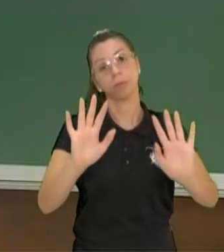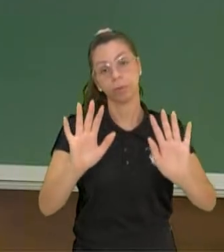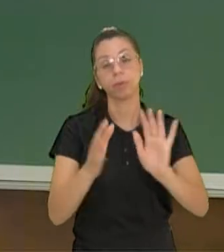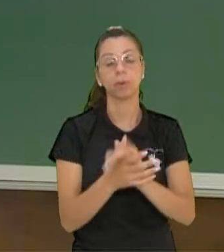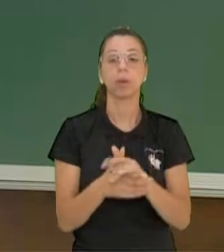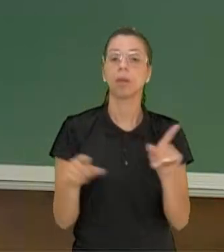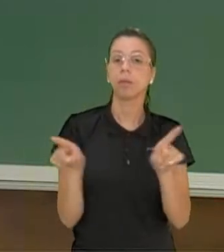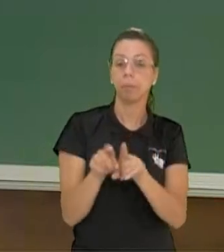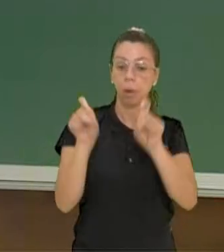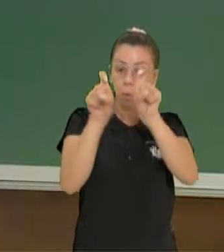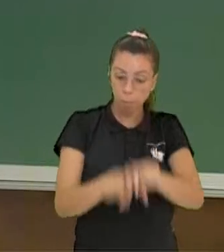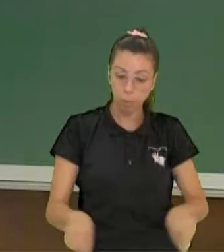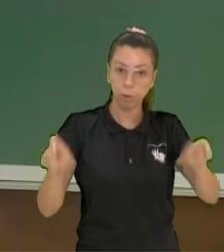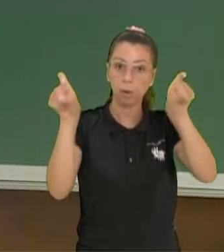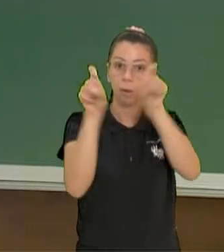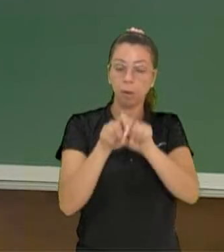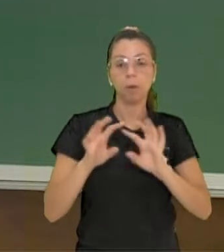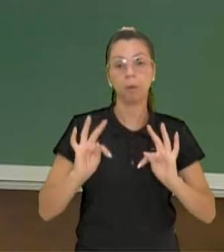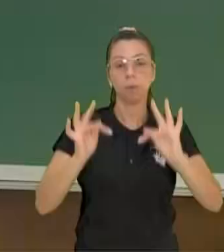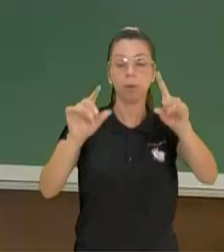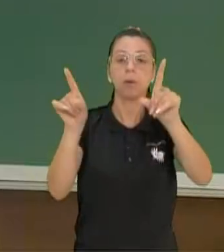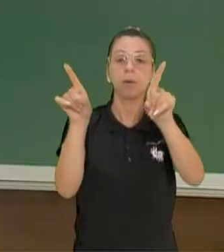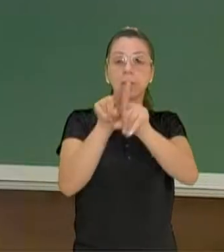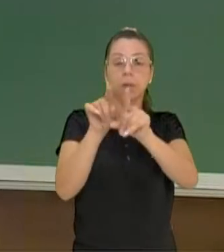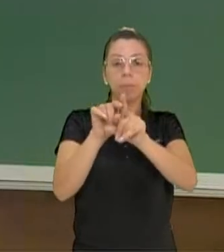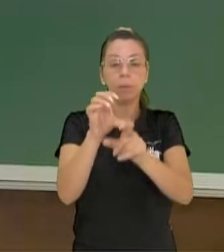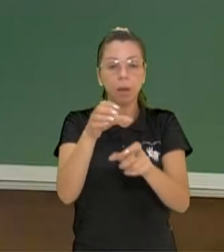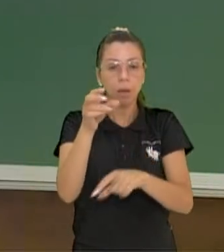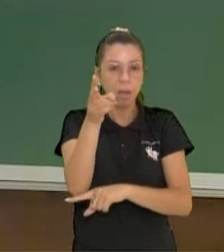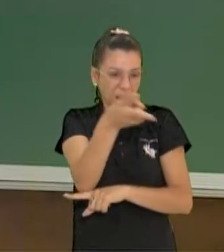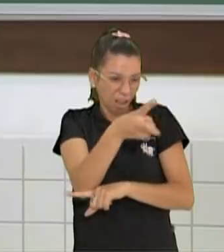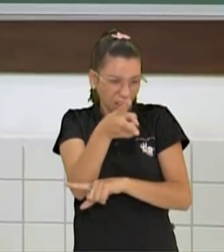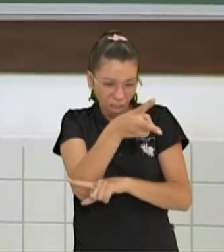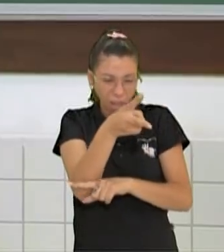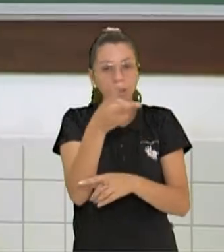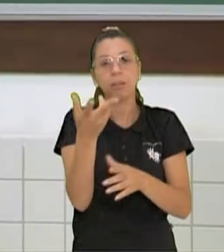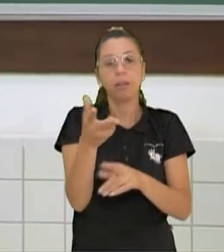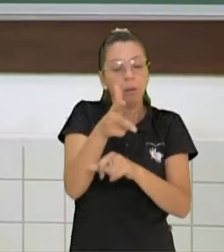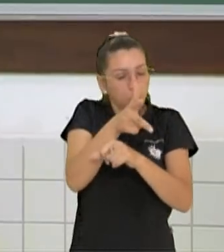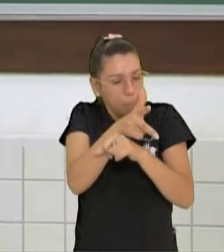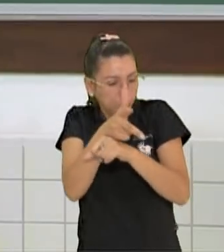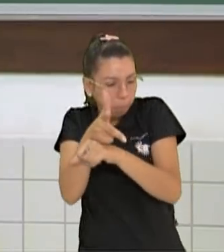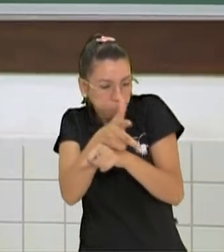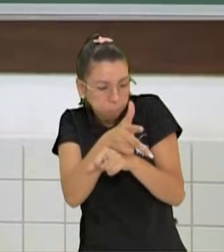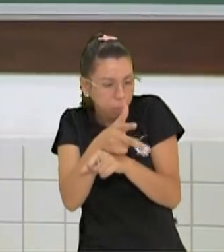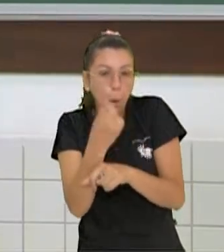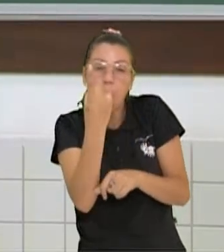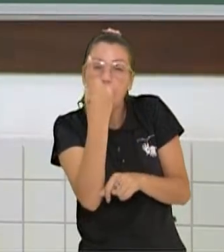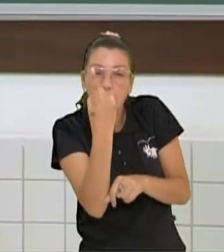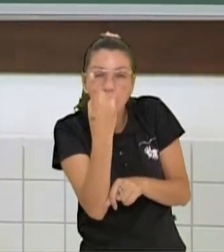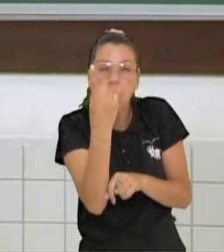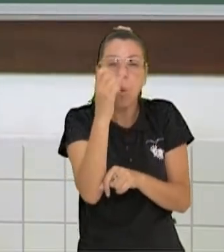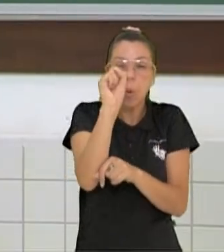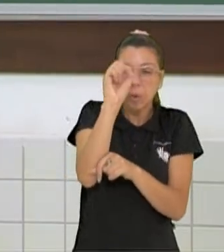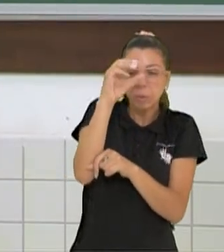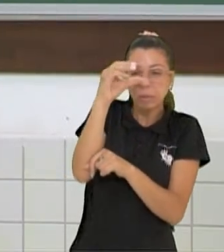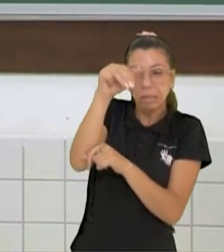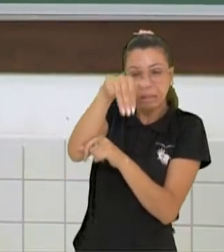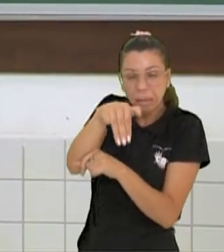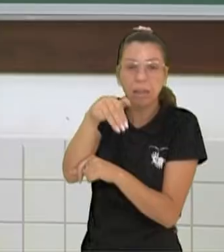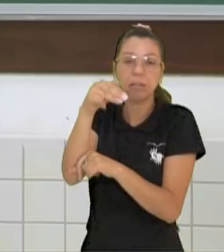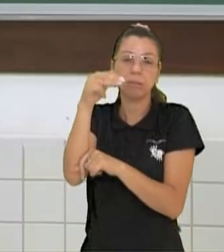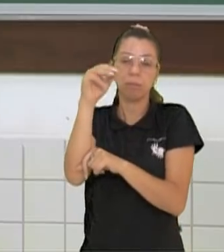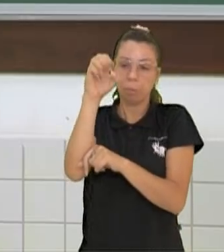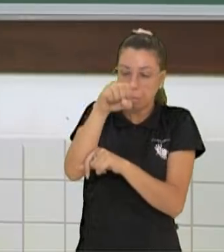a computação, melhorou as câmeras para apontar que... Você tem ideia que é um centésimo de milésimo de segundo? O